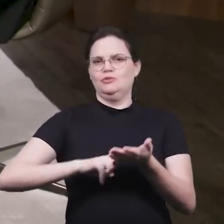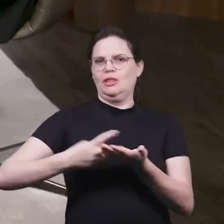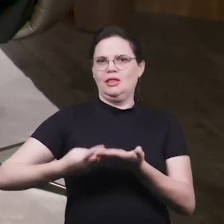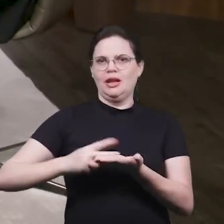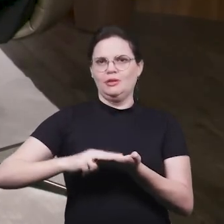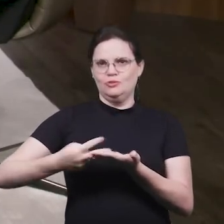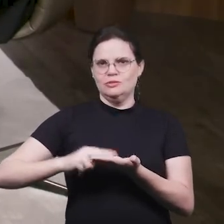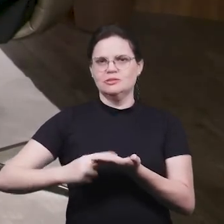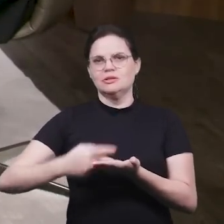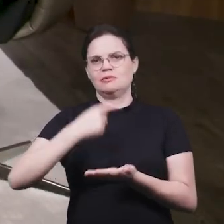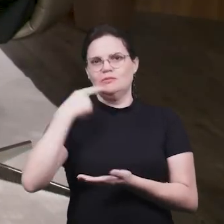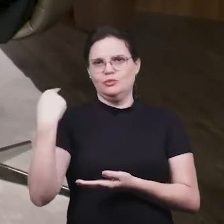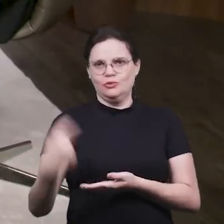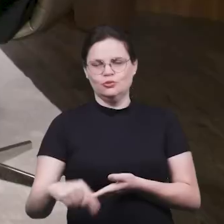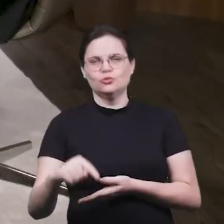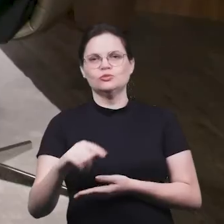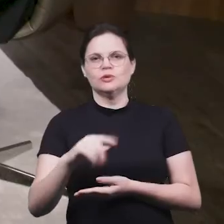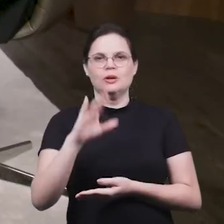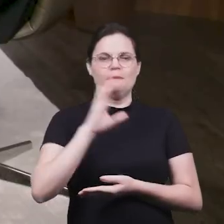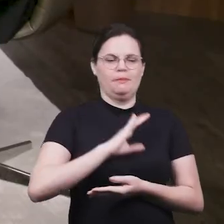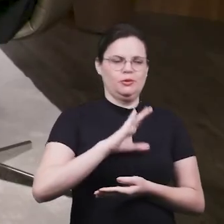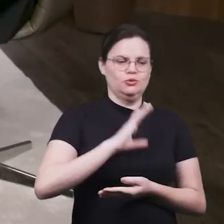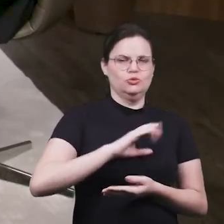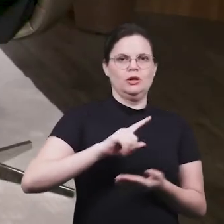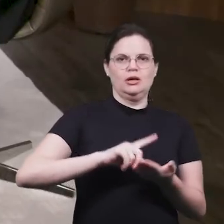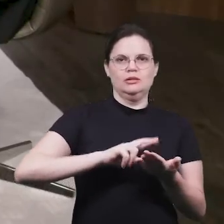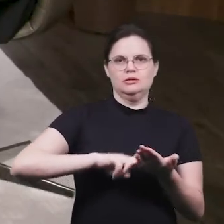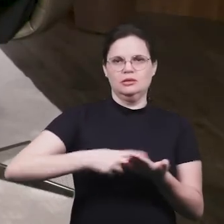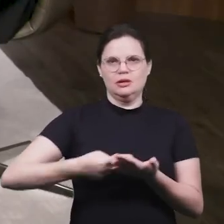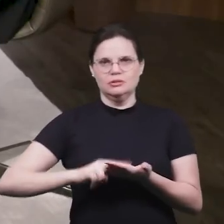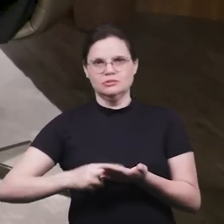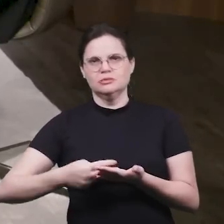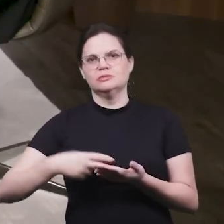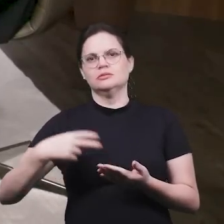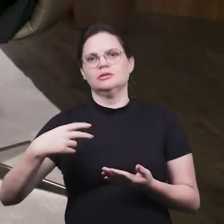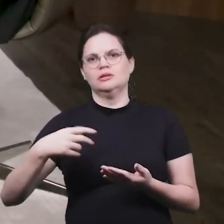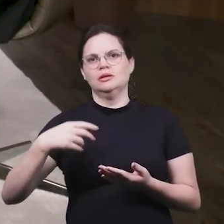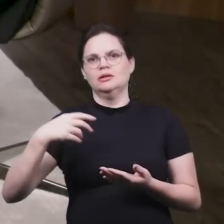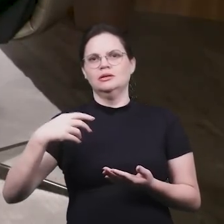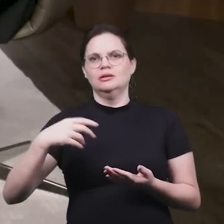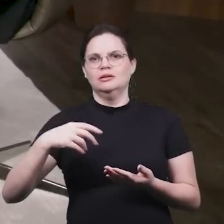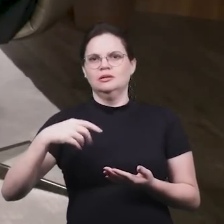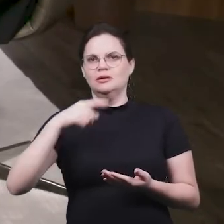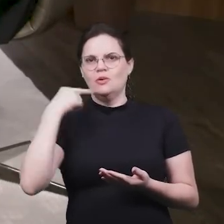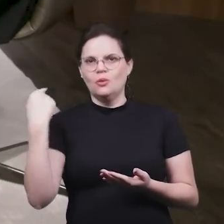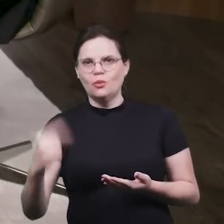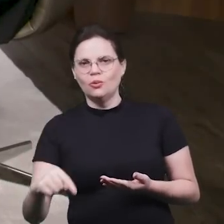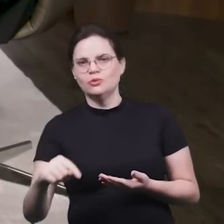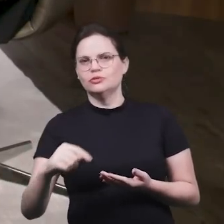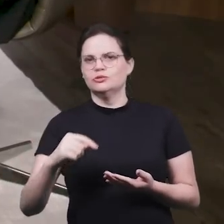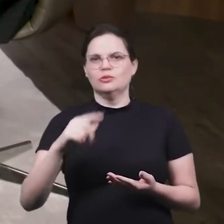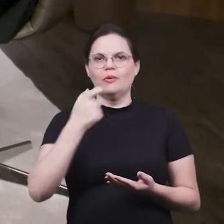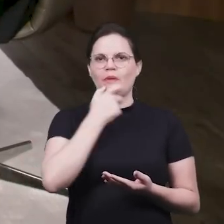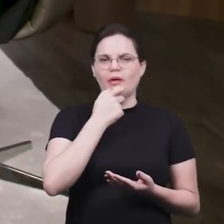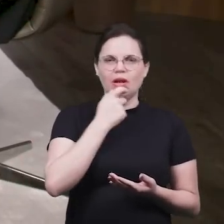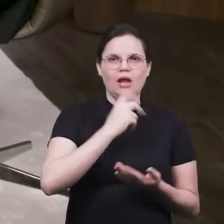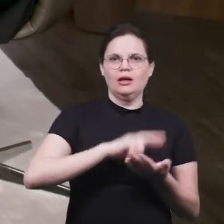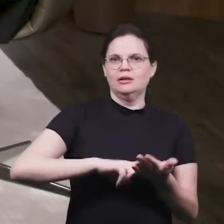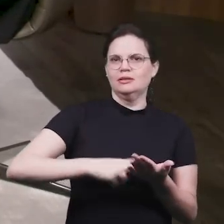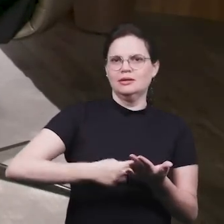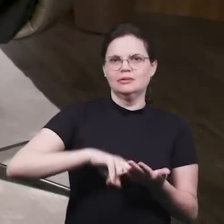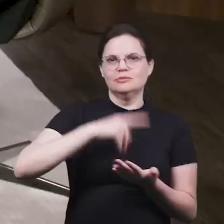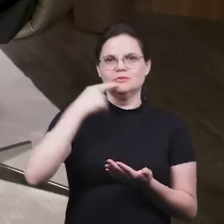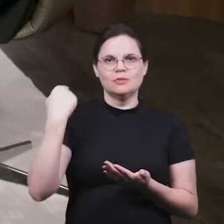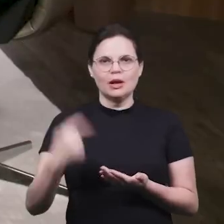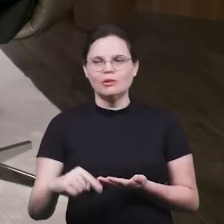idioma russo, né, de língua russa, no trabalho no exterior, mas